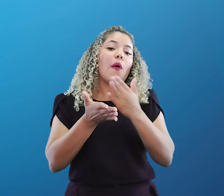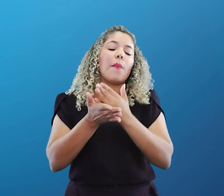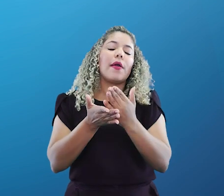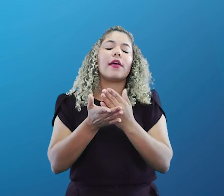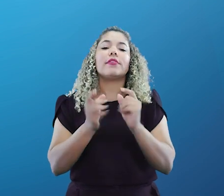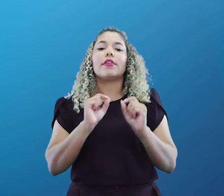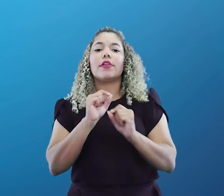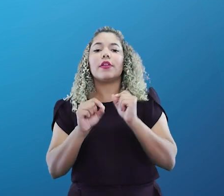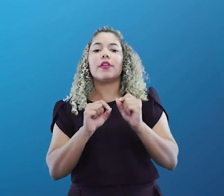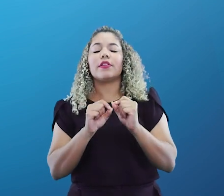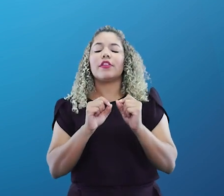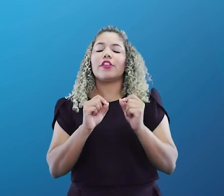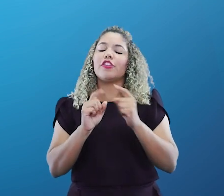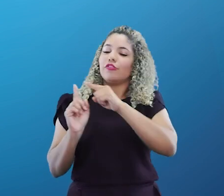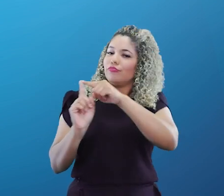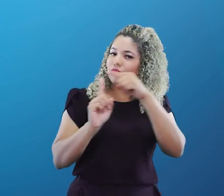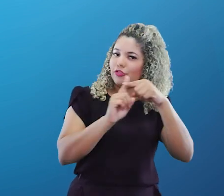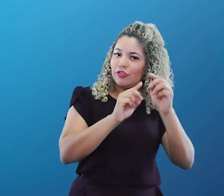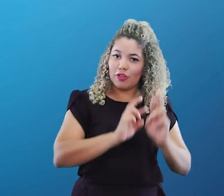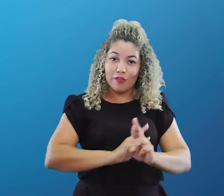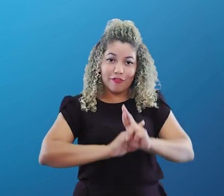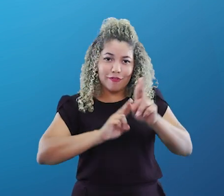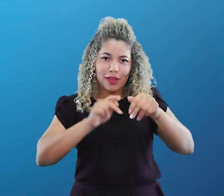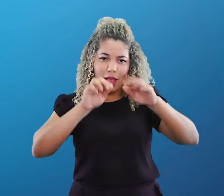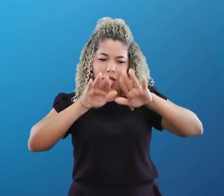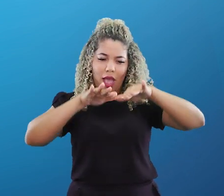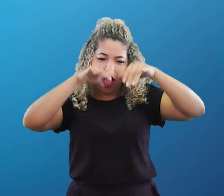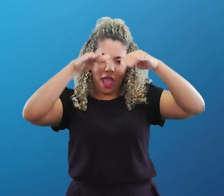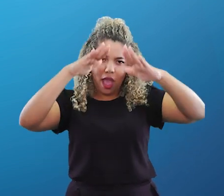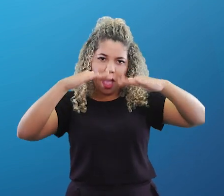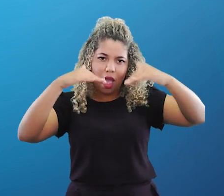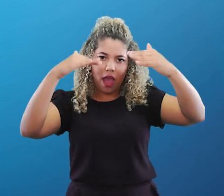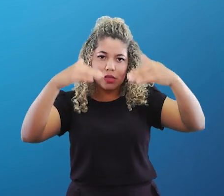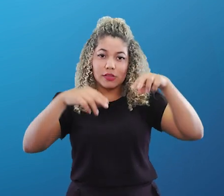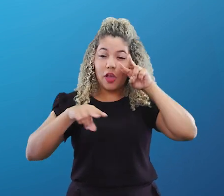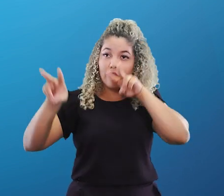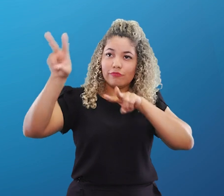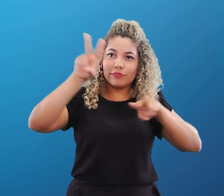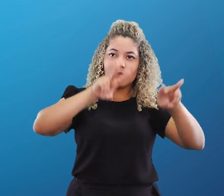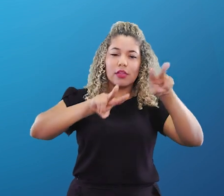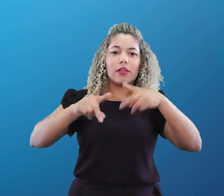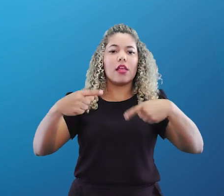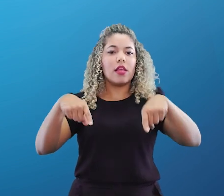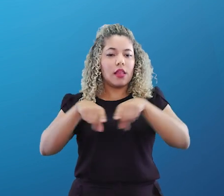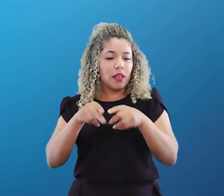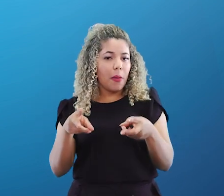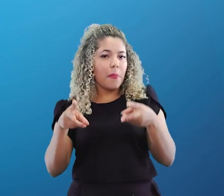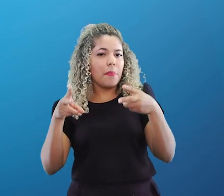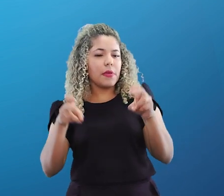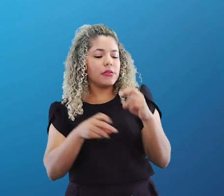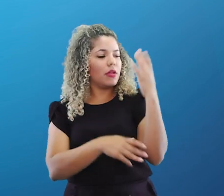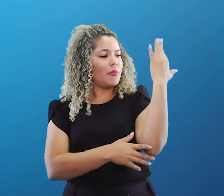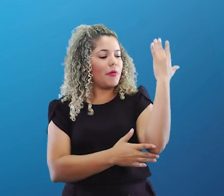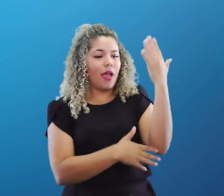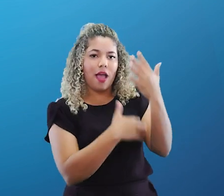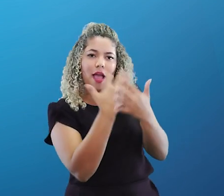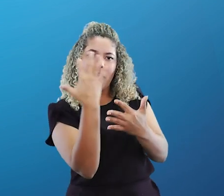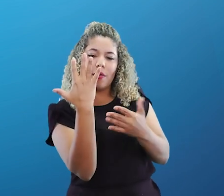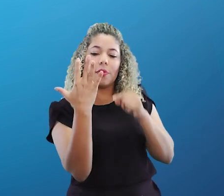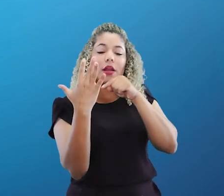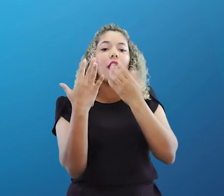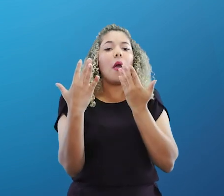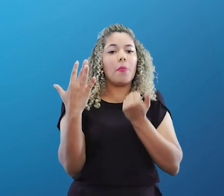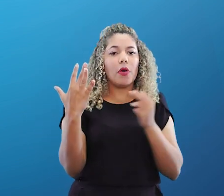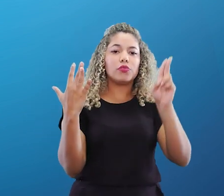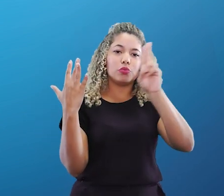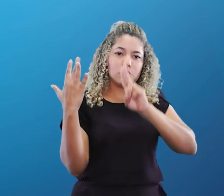por comprimentos de ondas diferentes. Essas ondas, além de serem captadas por nossos olhos, são identificadas pelas plantas e é com